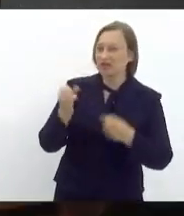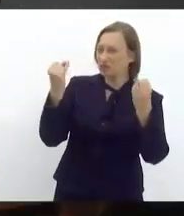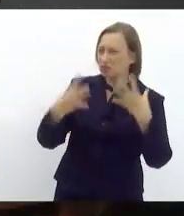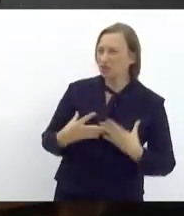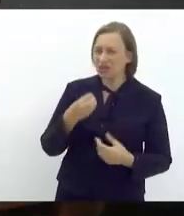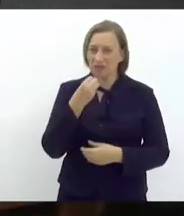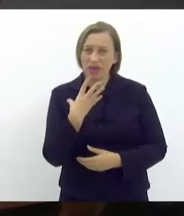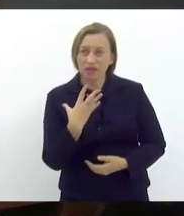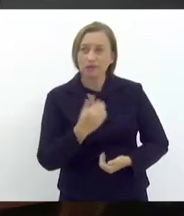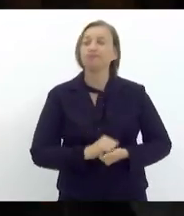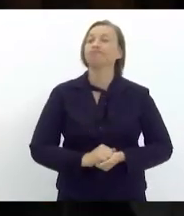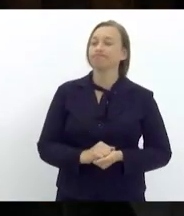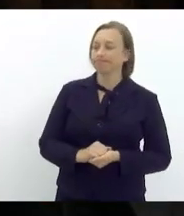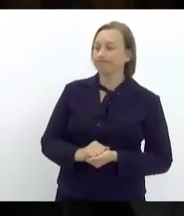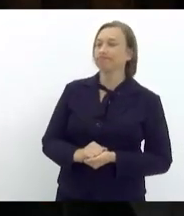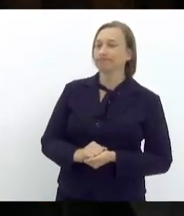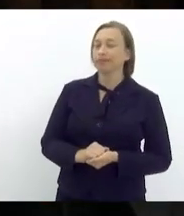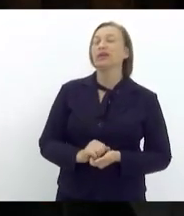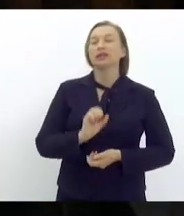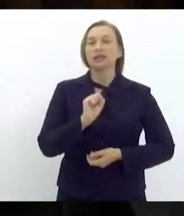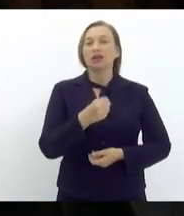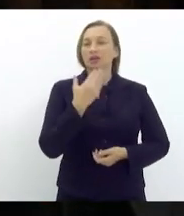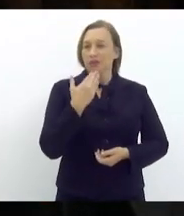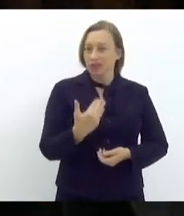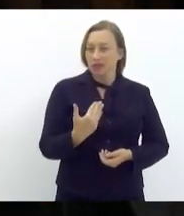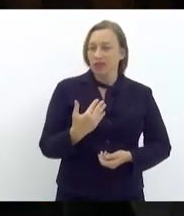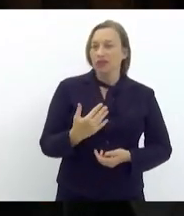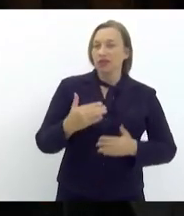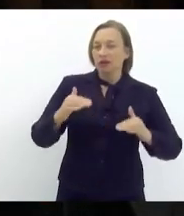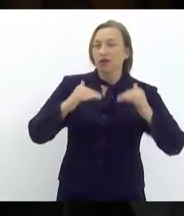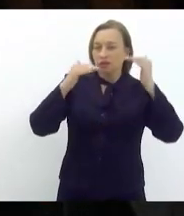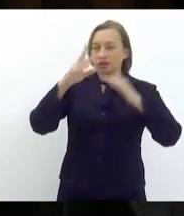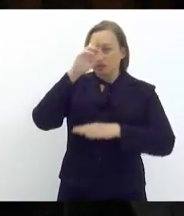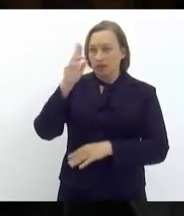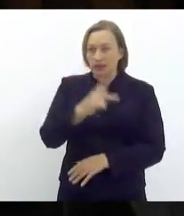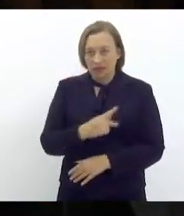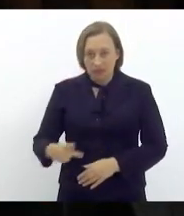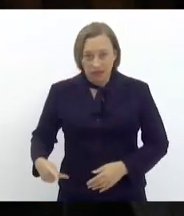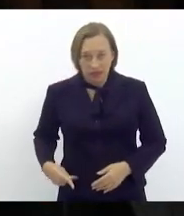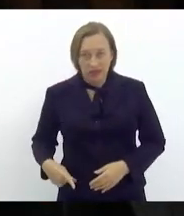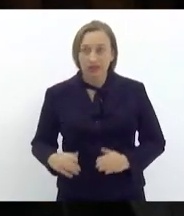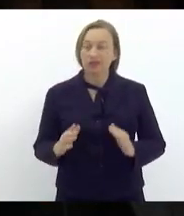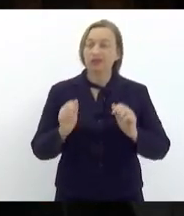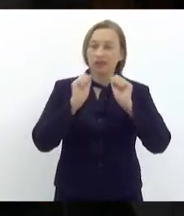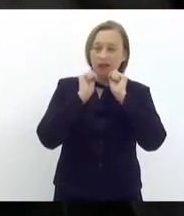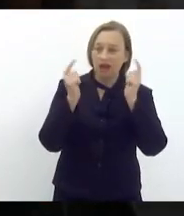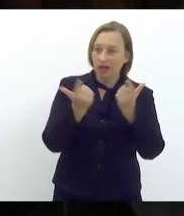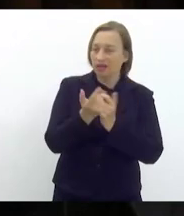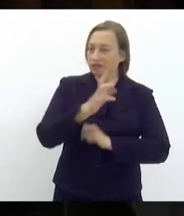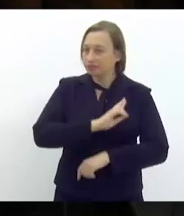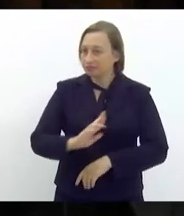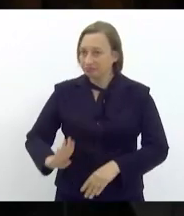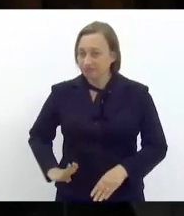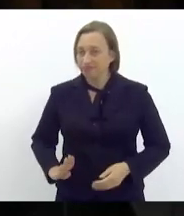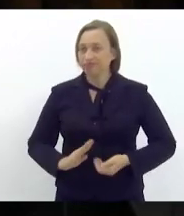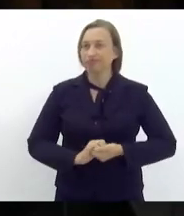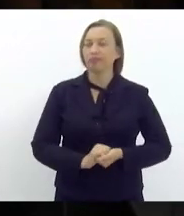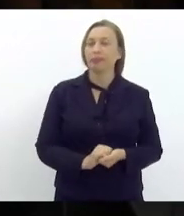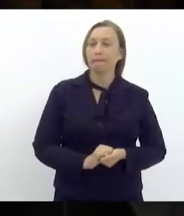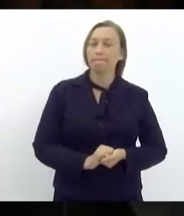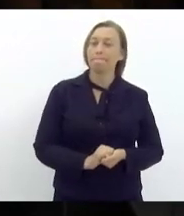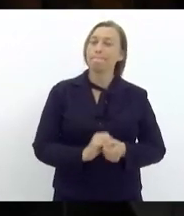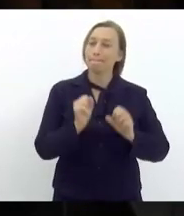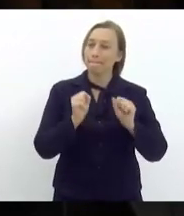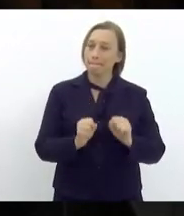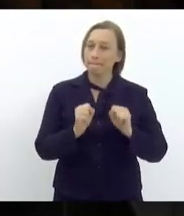a vossa excelência então eu queria solicitar a vossa excelência senhor presidente da casa deputado Bacelar que